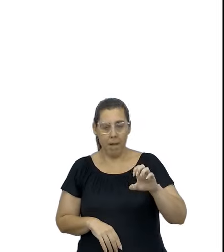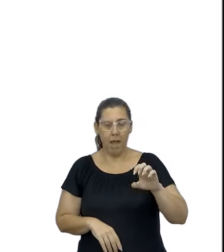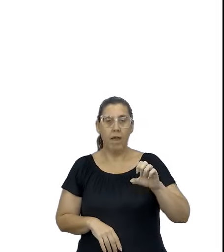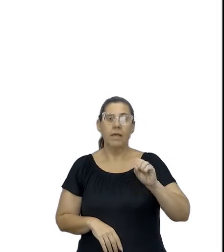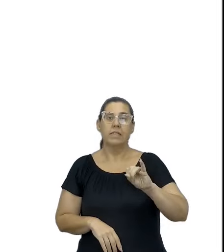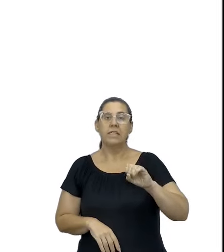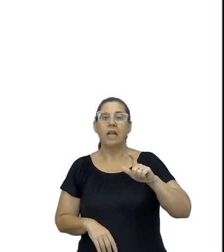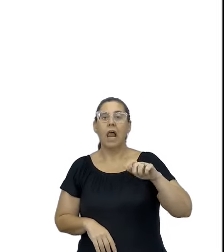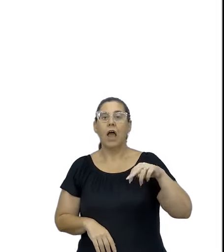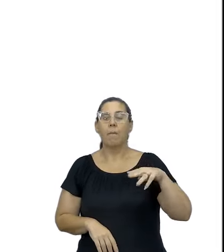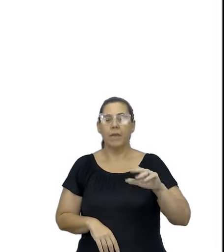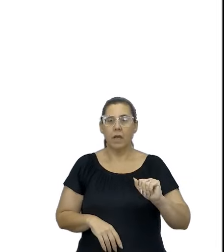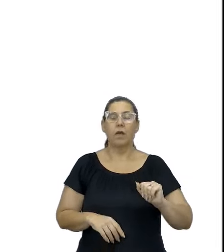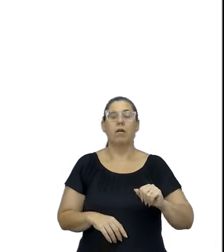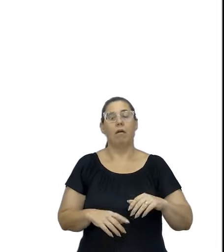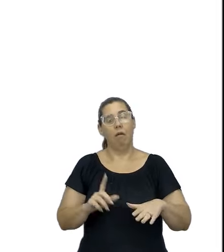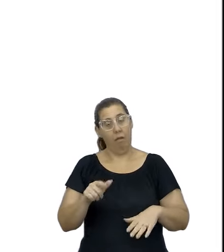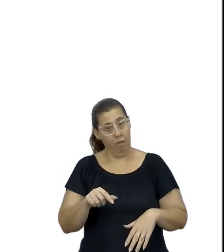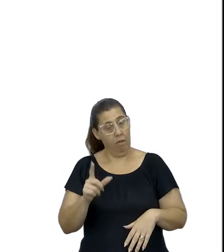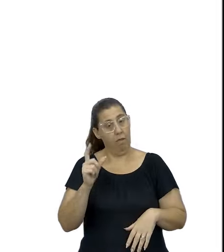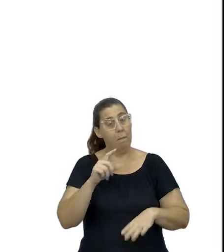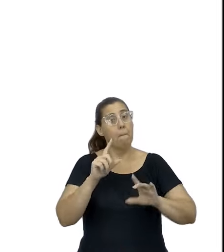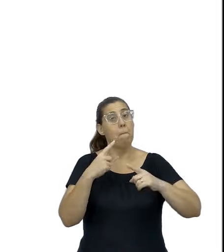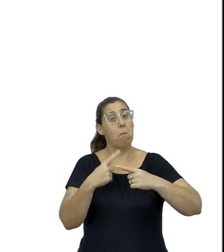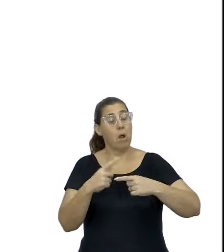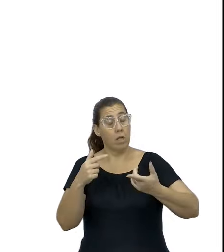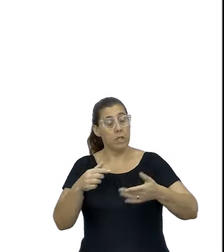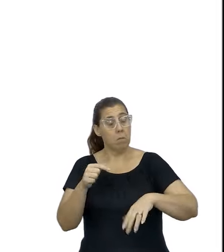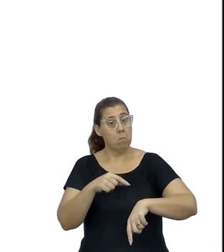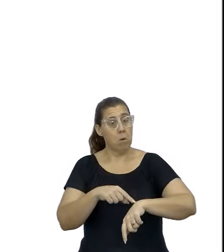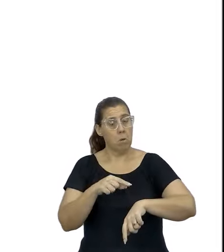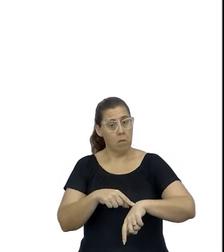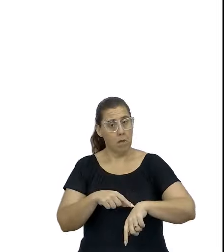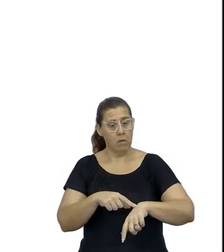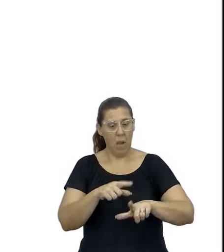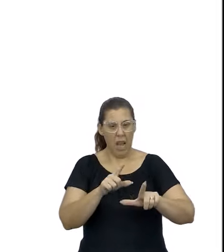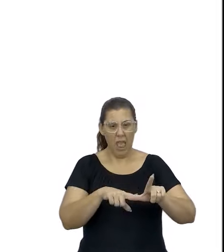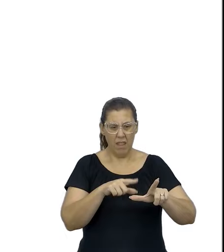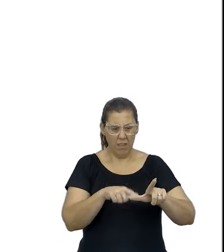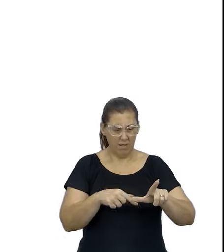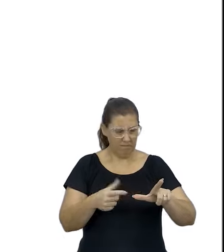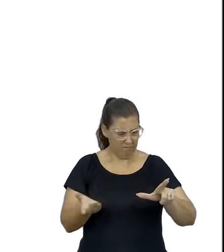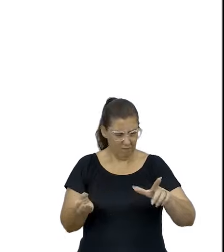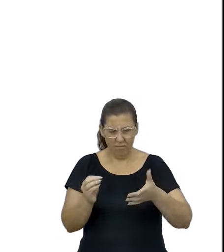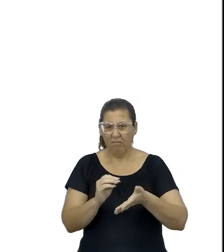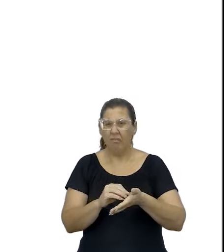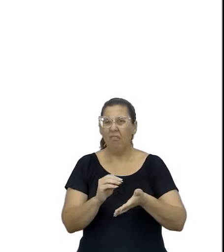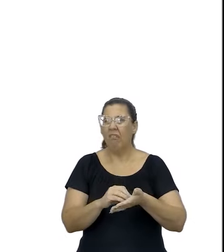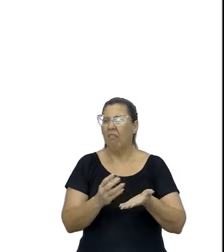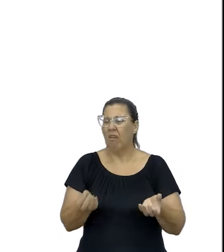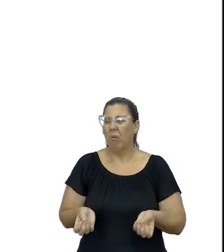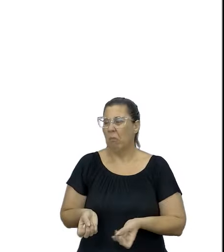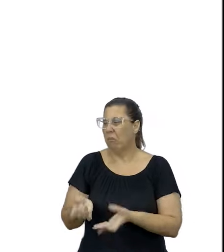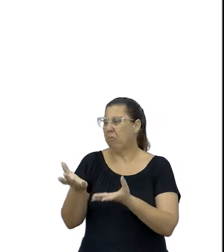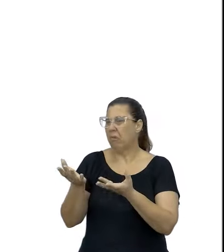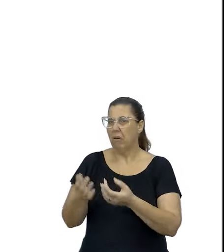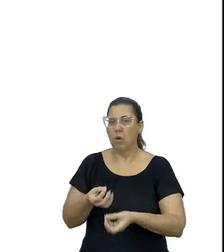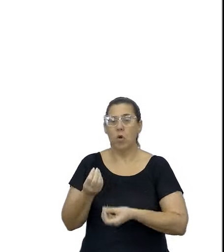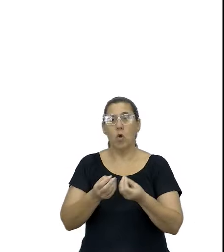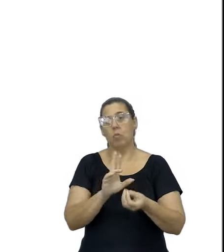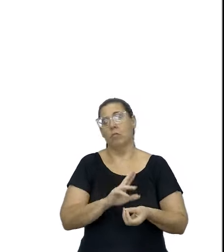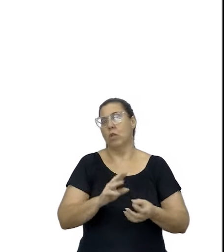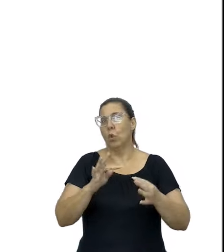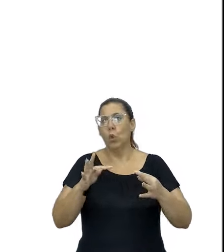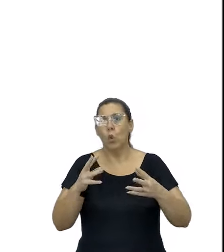uma orientação inócua, pois nesse momento sobrarão letras. E não há mesmo como eles usarem todas